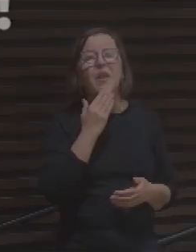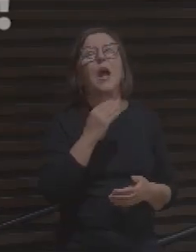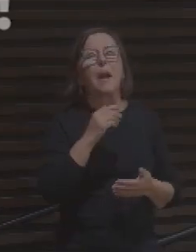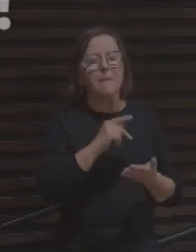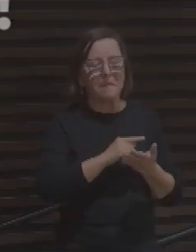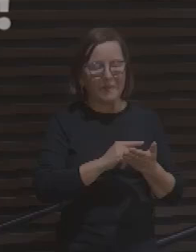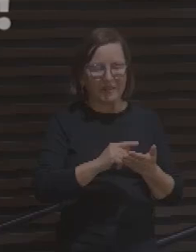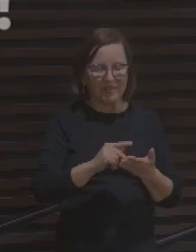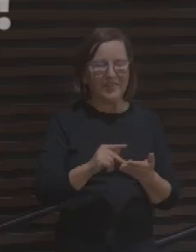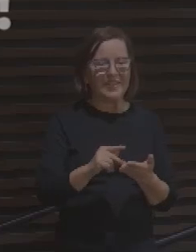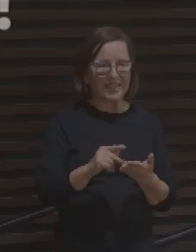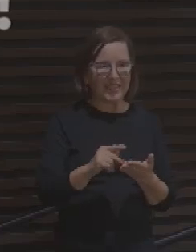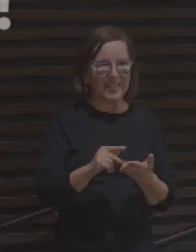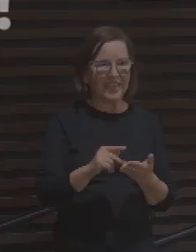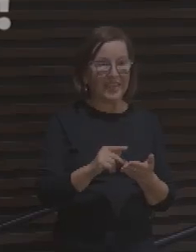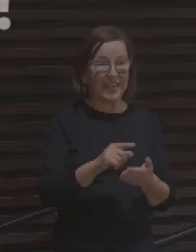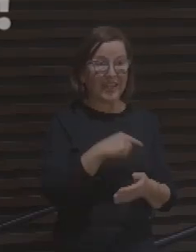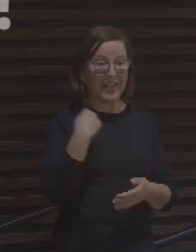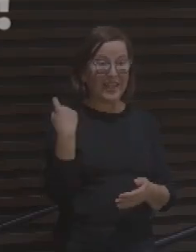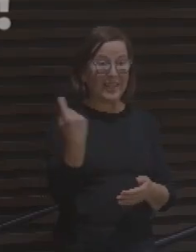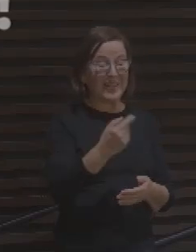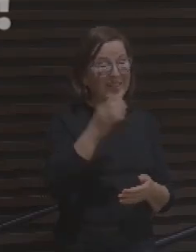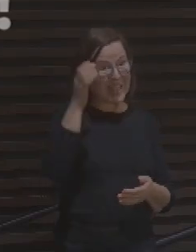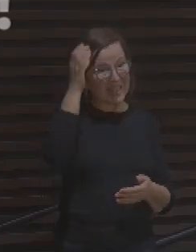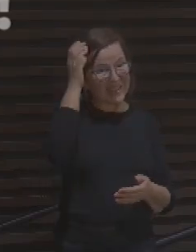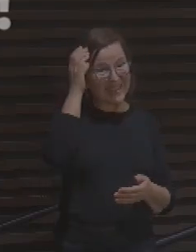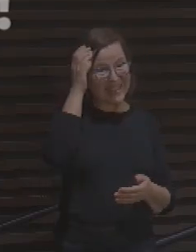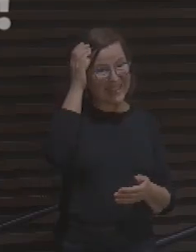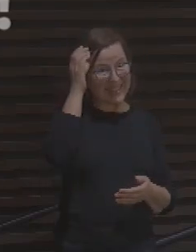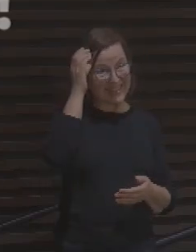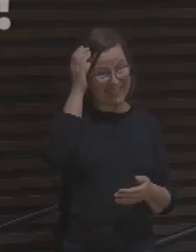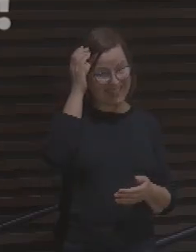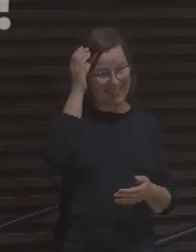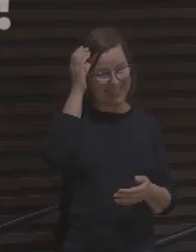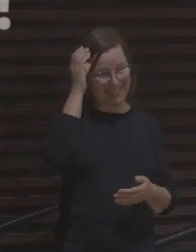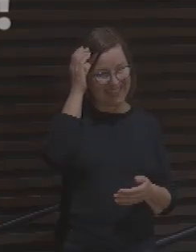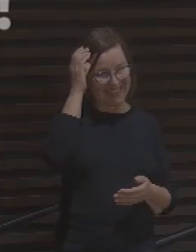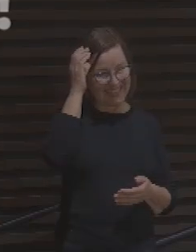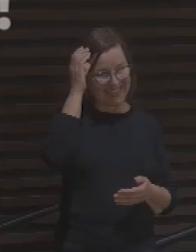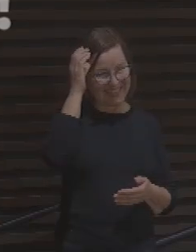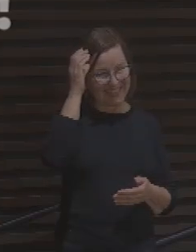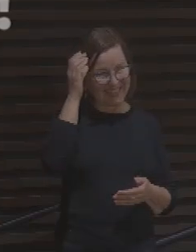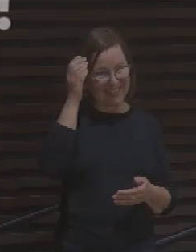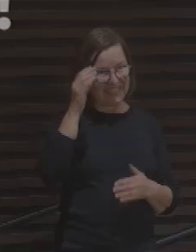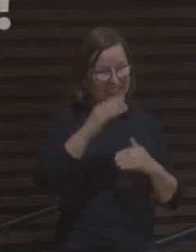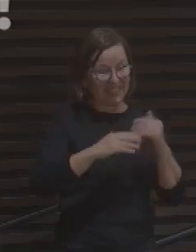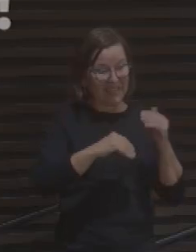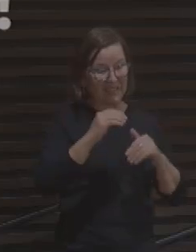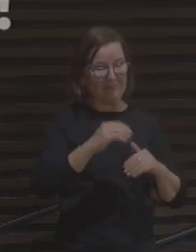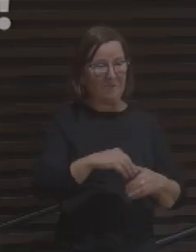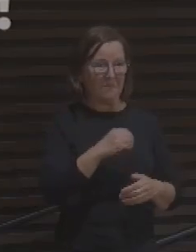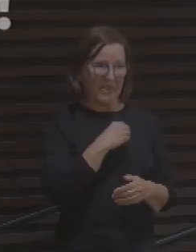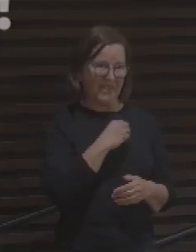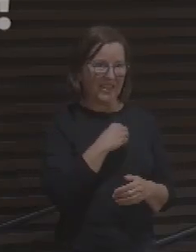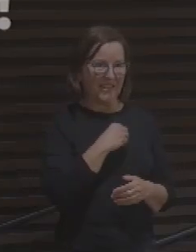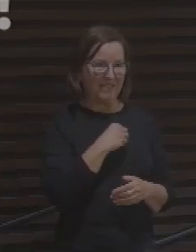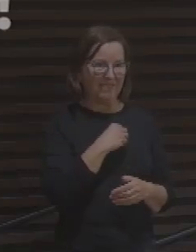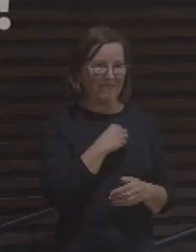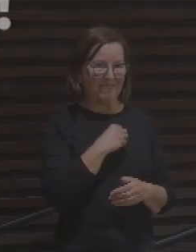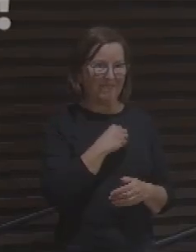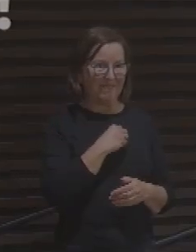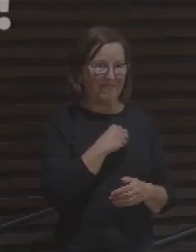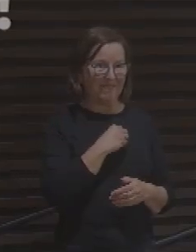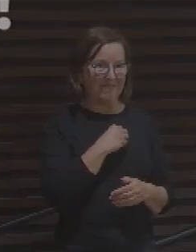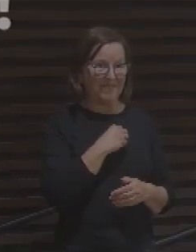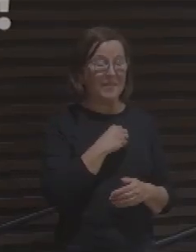purificará a nossa consciência das obras mortas para servirmos ao Deus